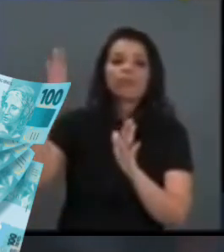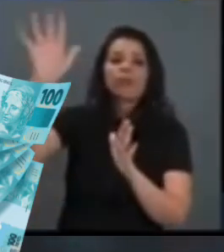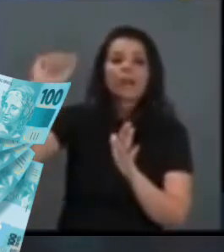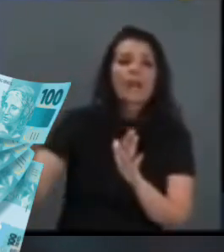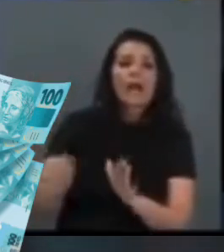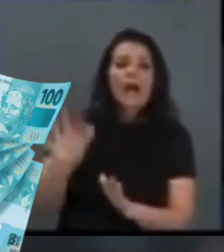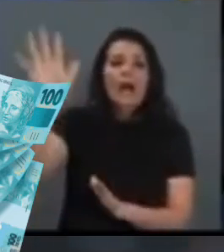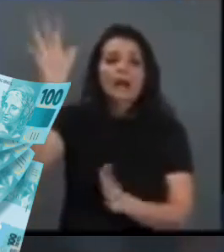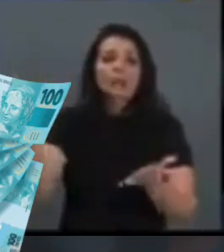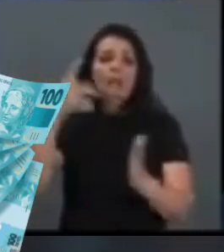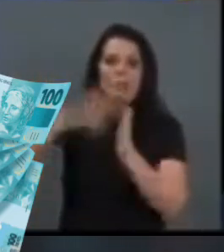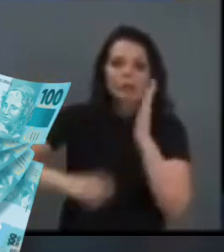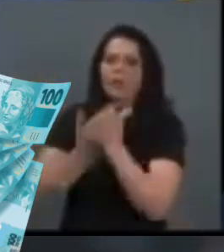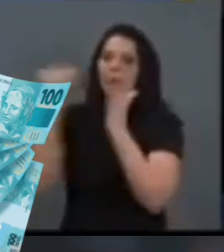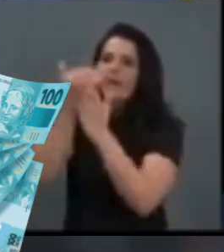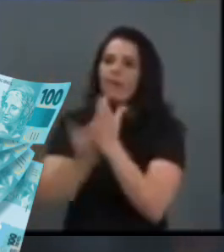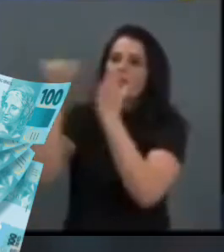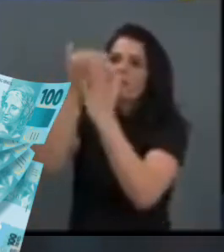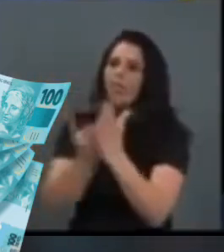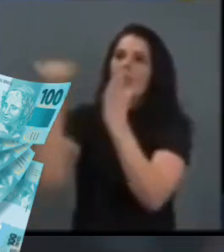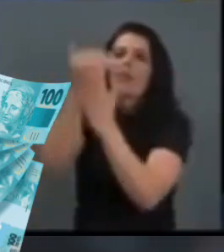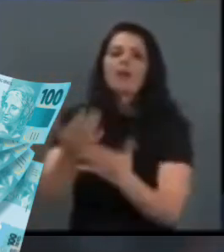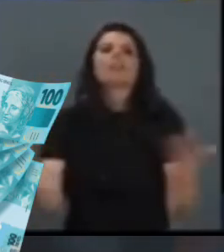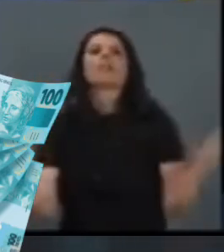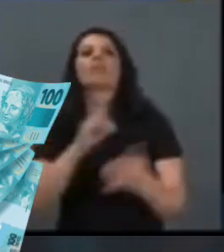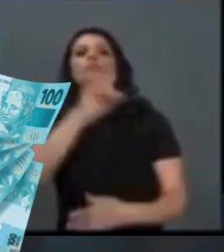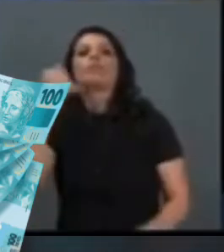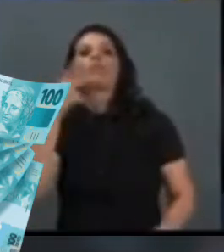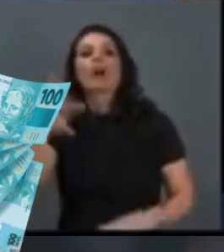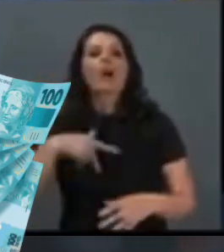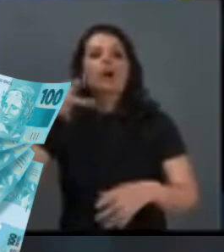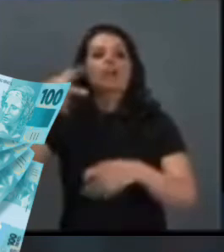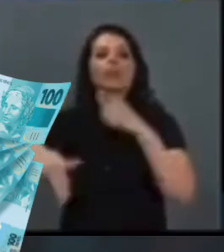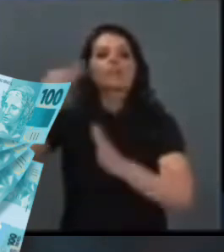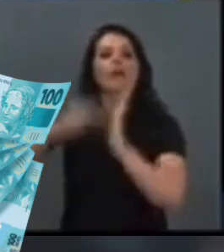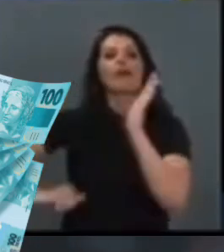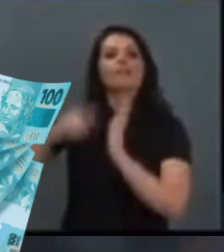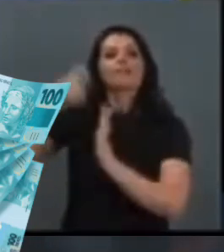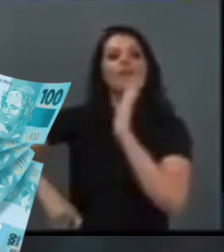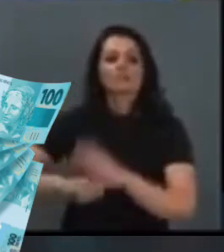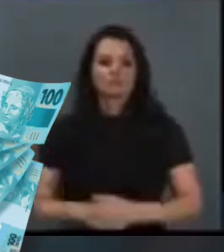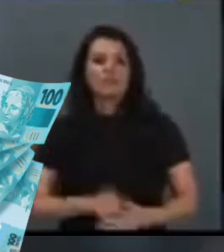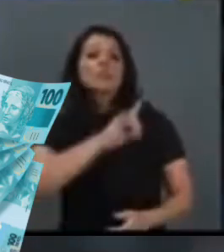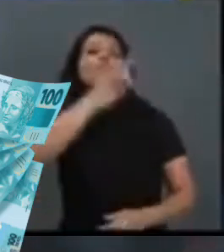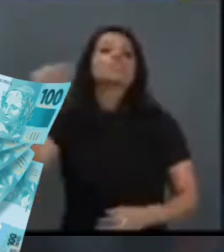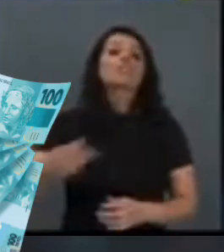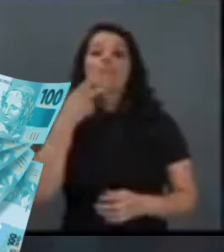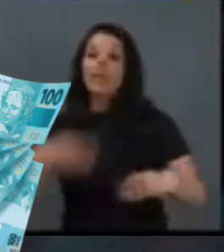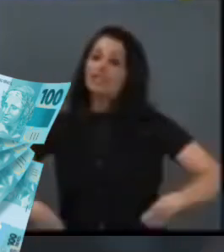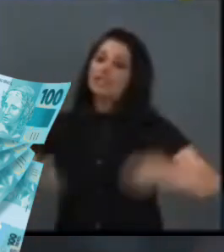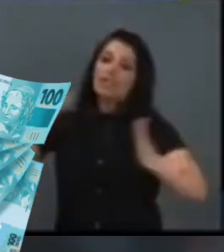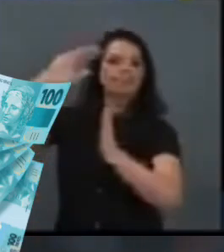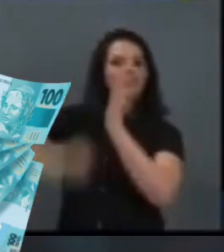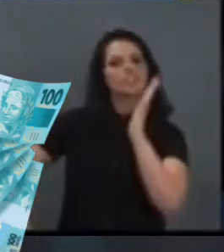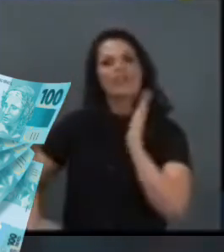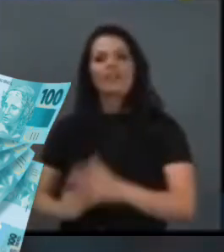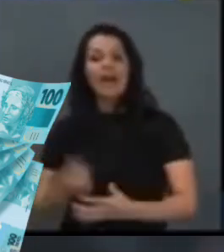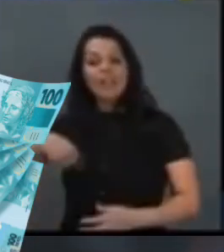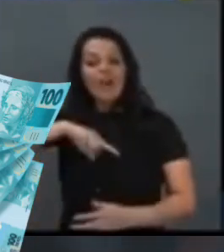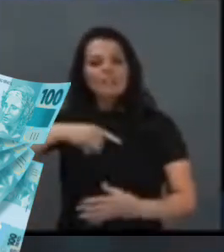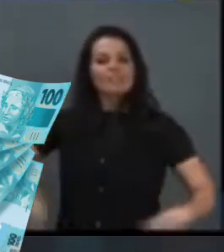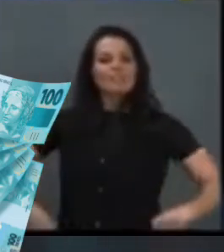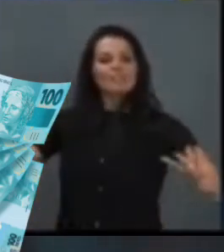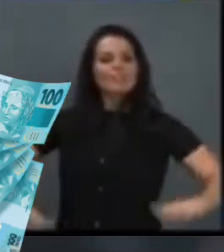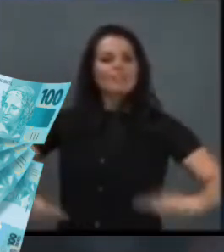só querendo falar de aumentar imposto. Aumenta imposto, aumenta imposto. Que dia que a gente vai falar assim, ó, vamos cortar imposto? Que dia que a gente vai falar assim, vamos cortar as despesas? As nossas